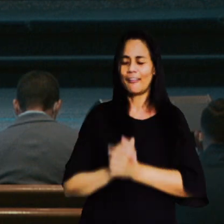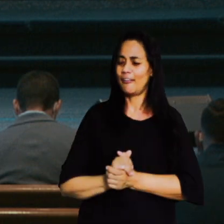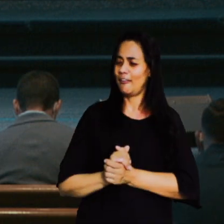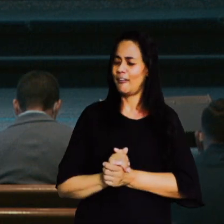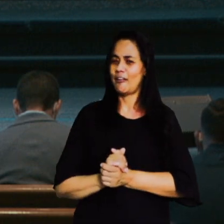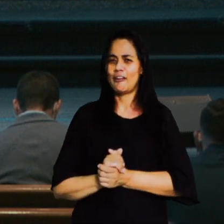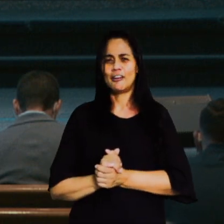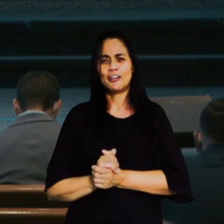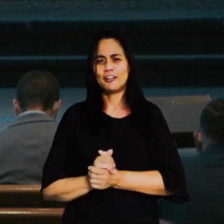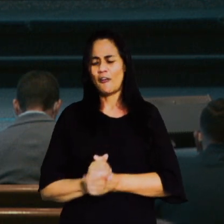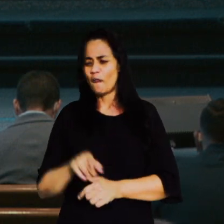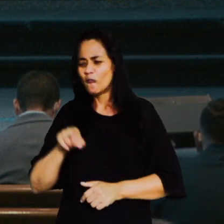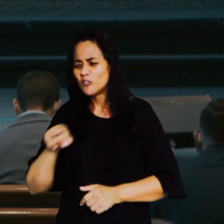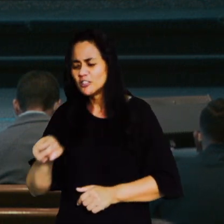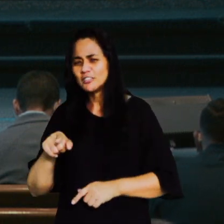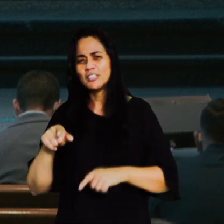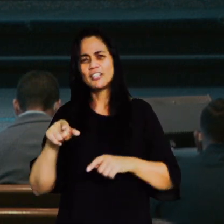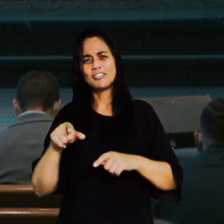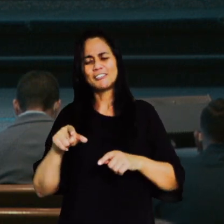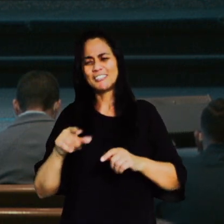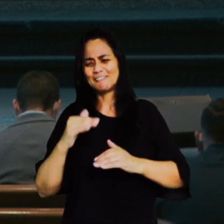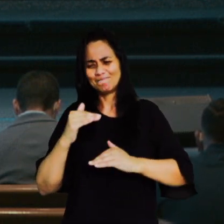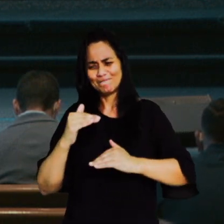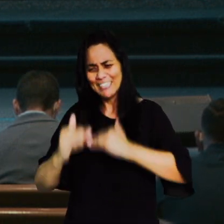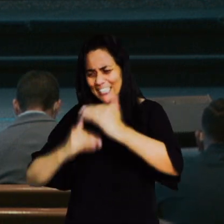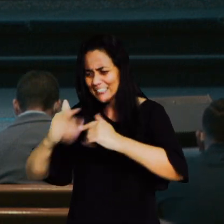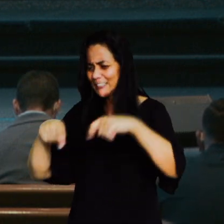Você tem que estimular o seu irmão a crescer.